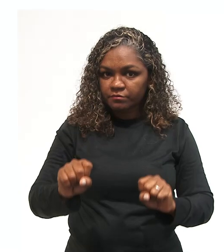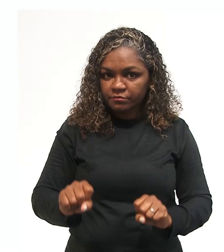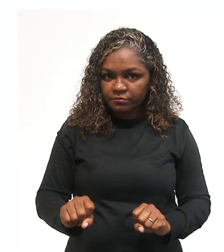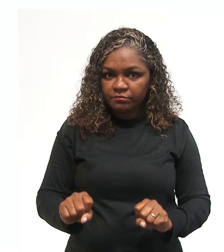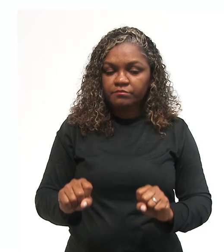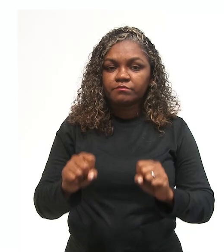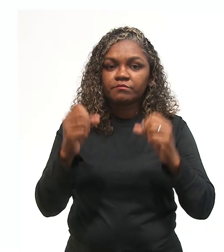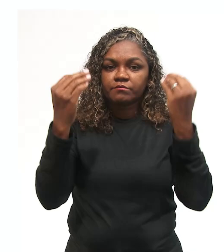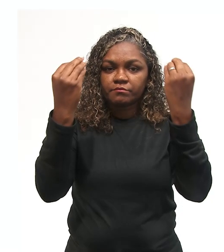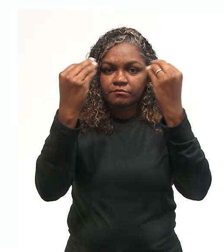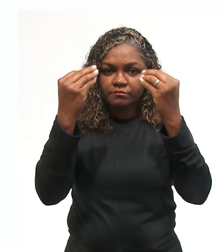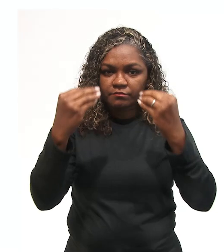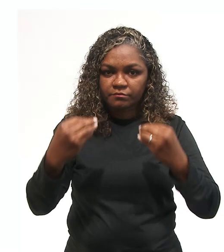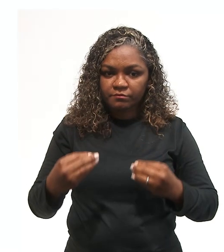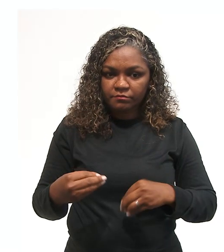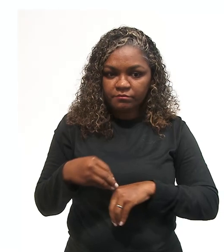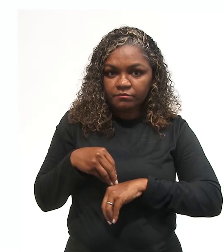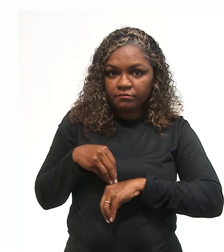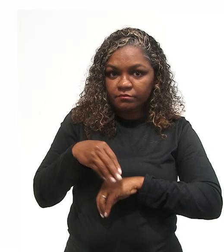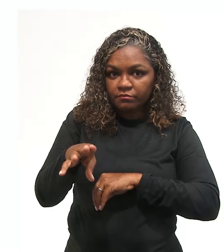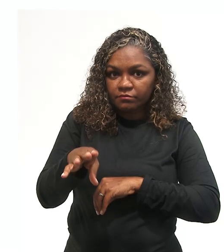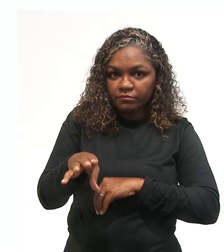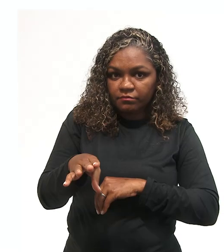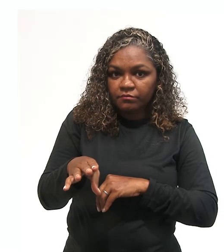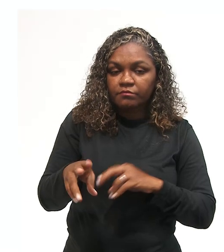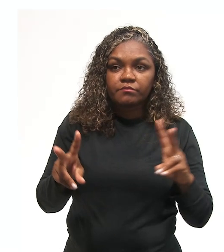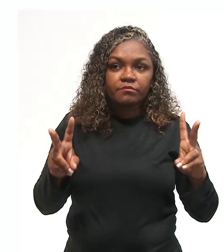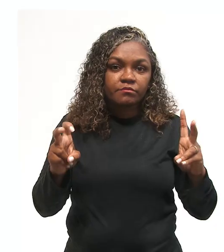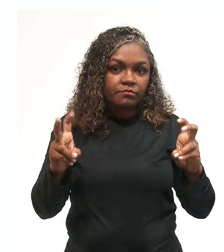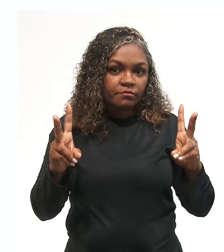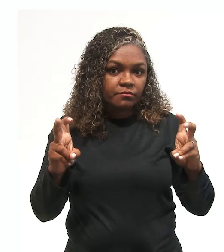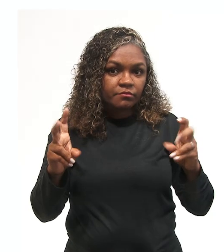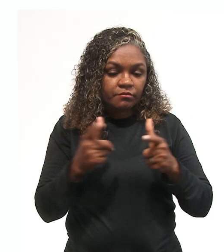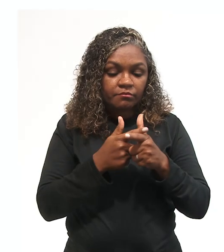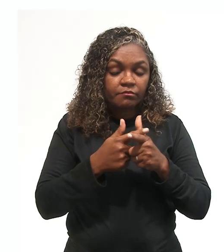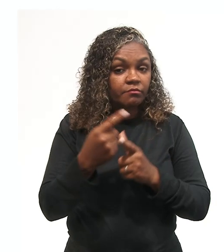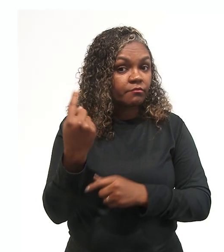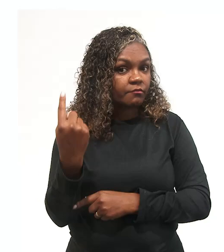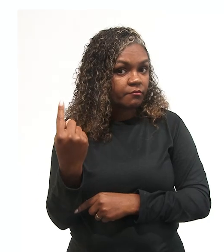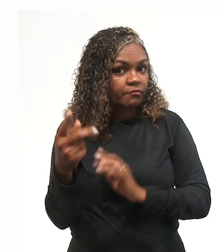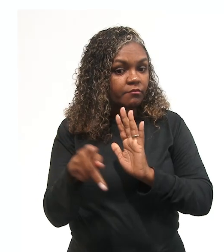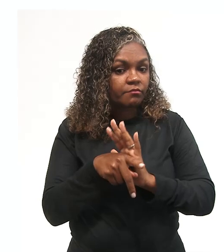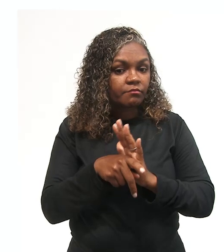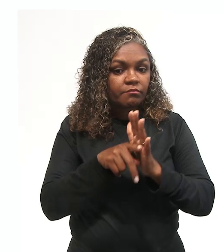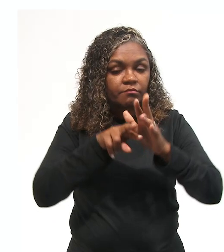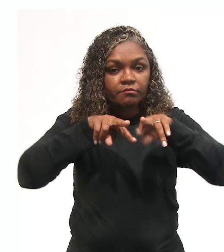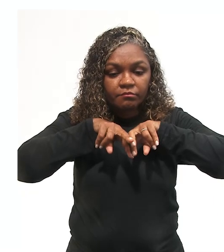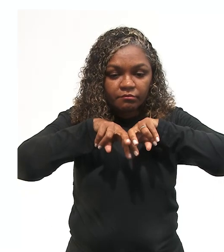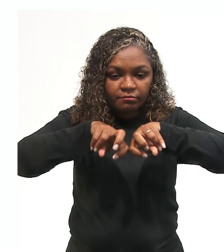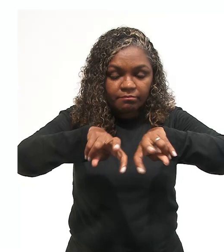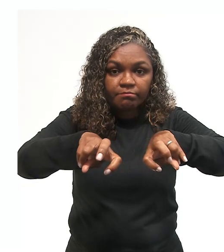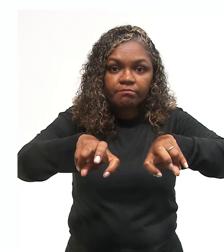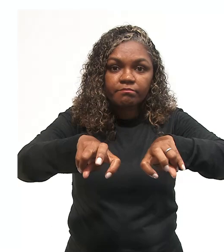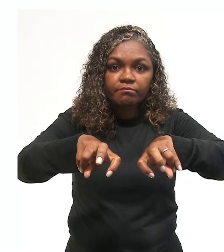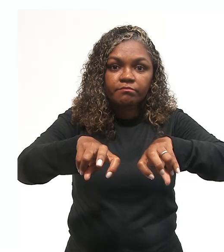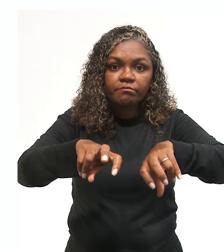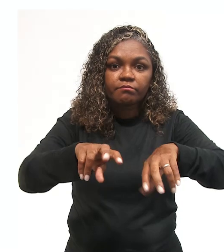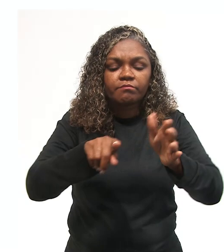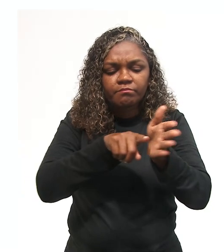tá? Orientado por um problema de investigação, que descreve, olha só,